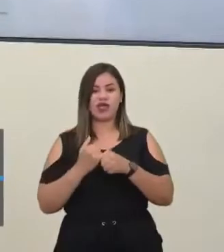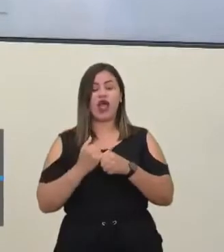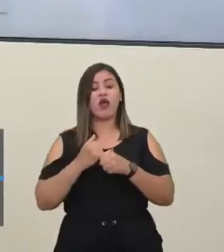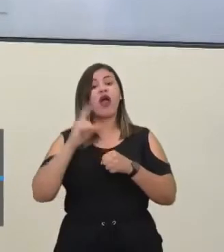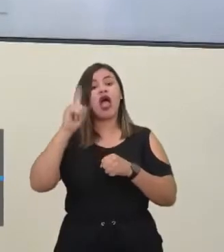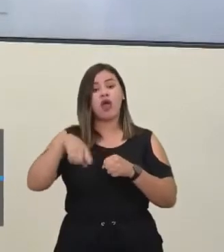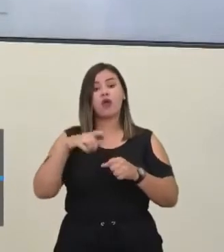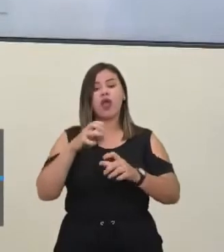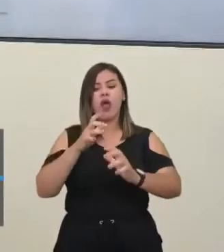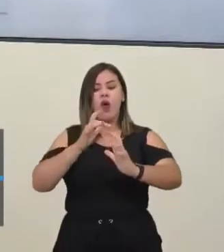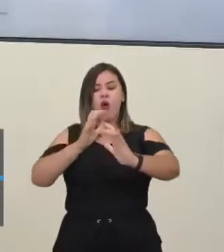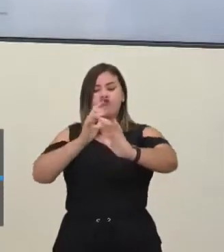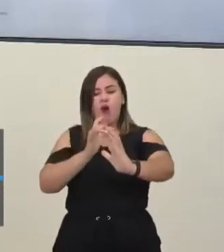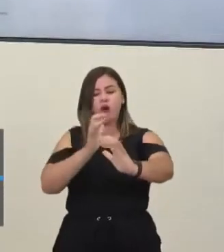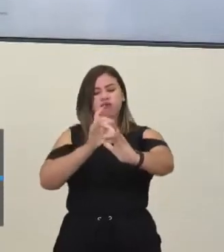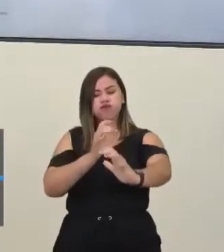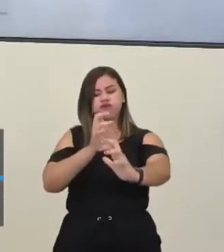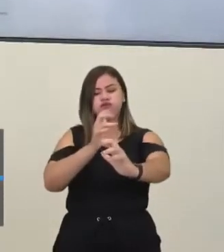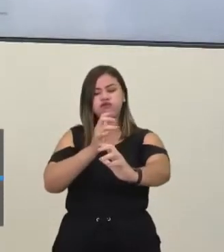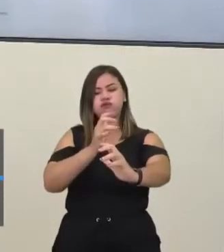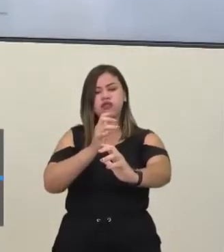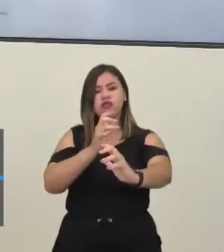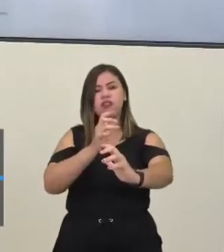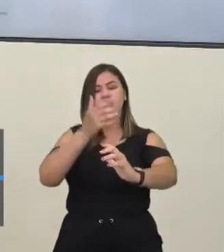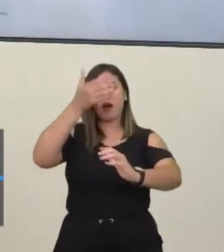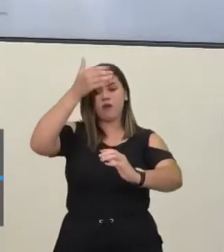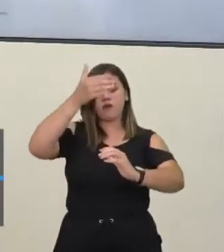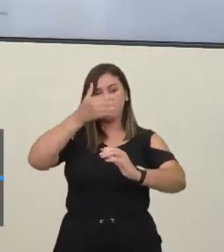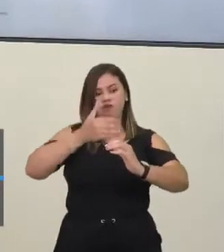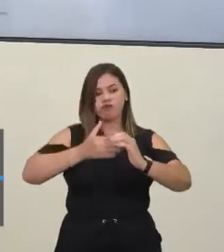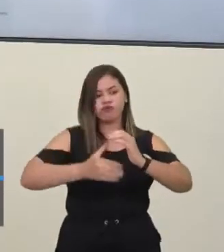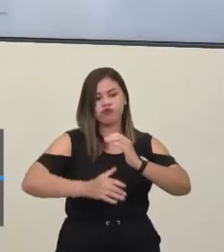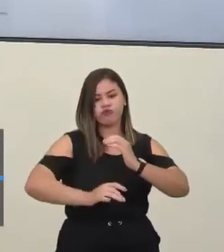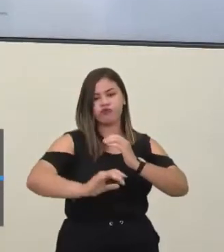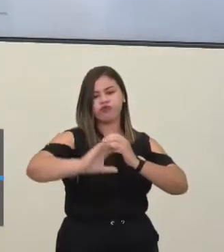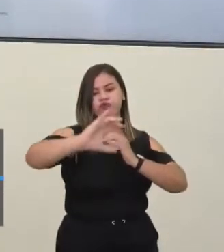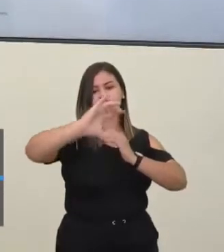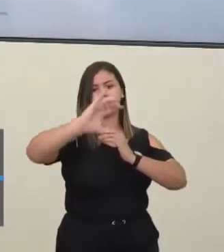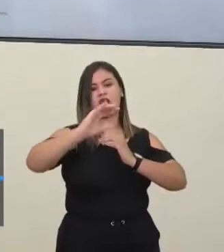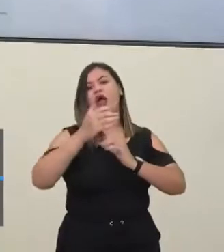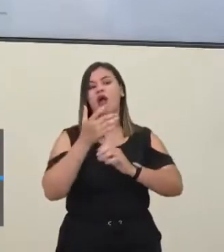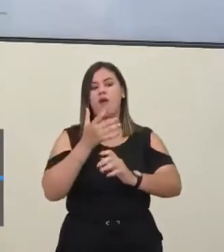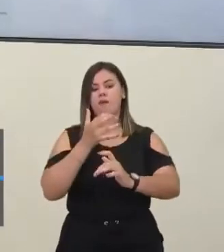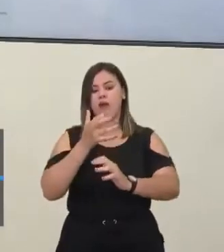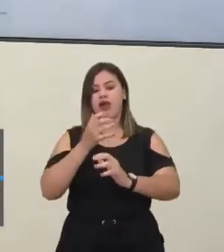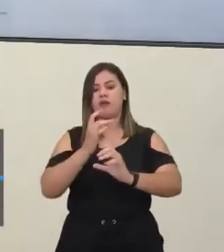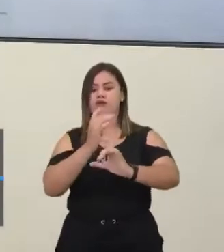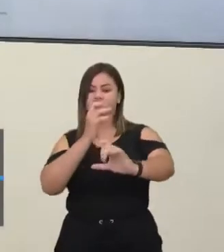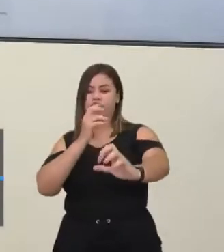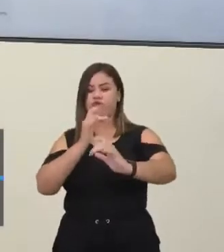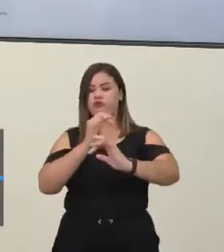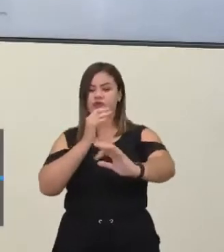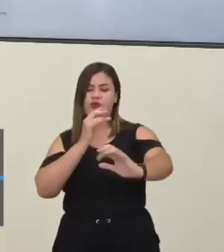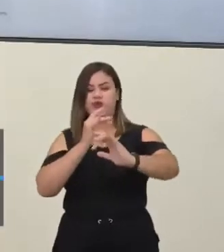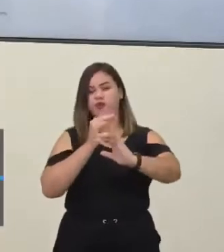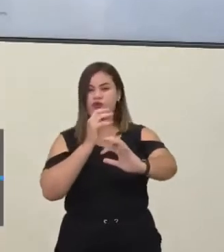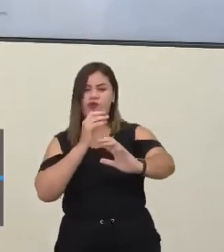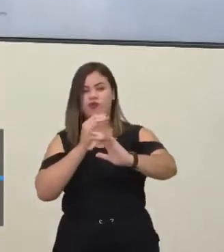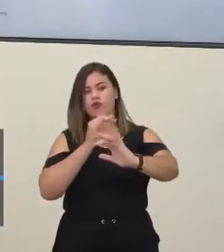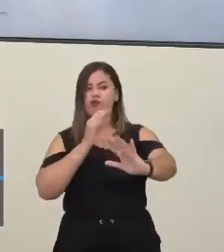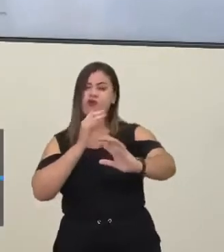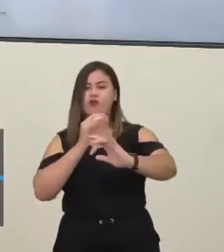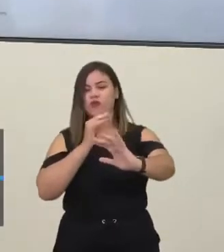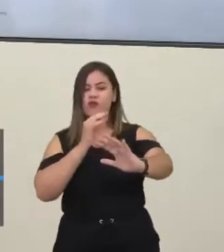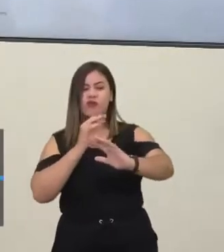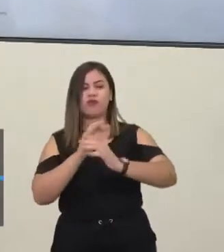de vara, o trompete e uma trompa, né? Ou um saxofone, geralmente um sax tenor, né? Tá? Ou um